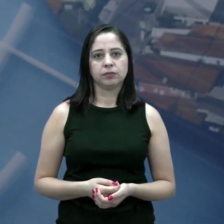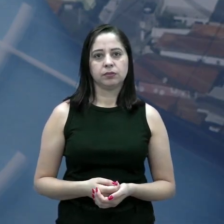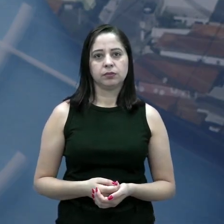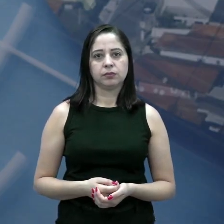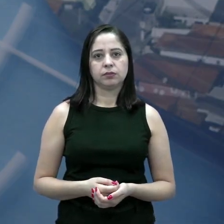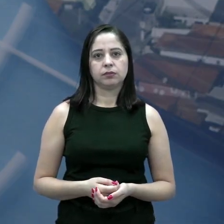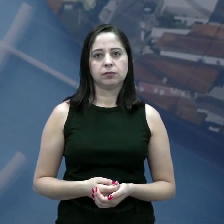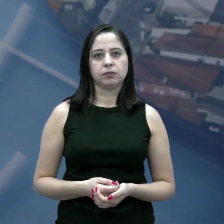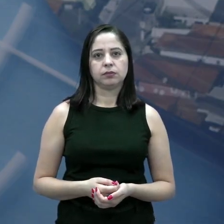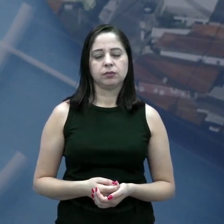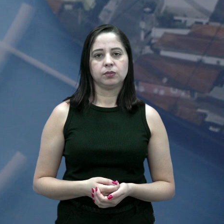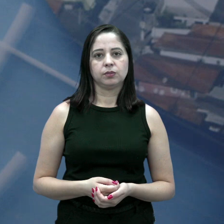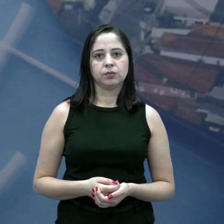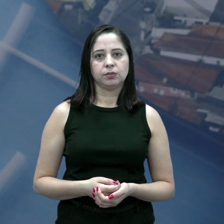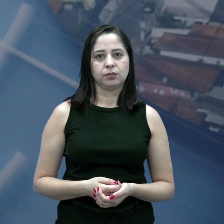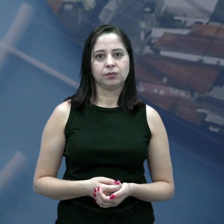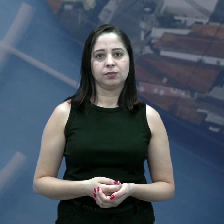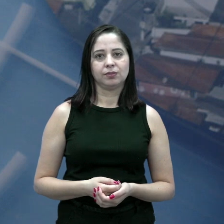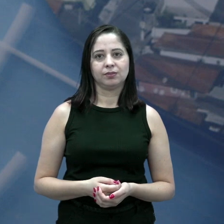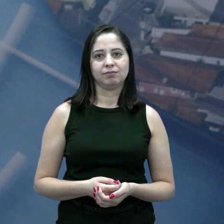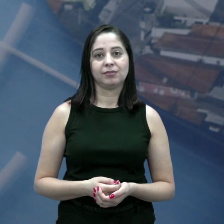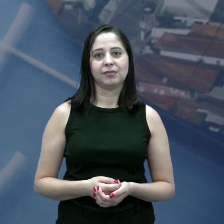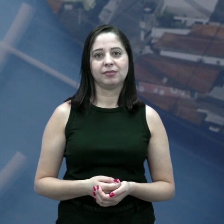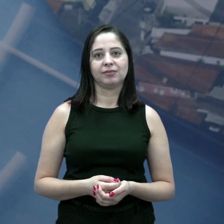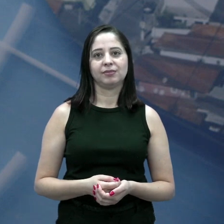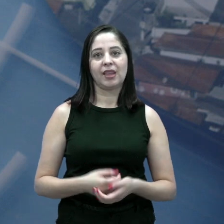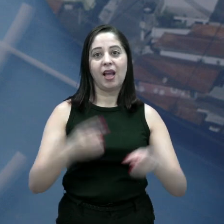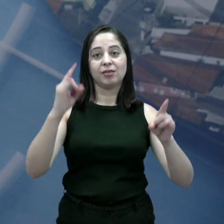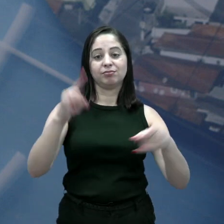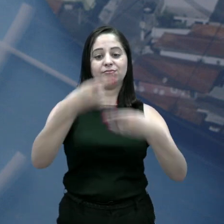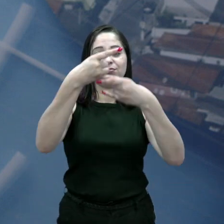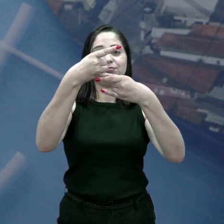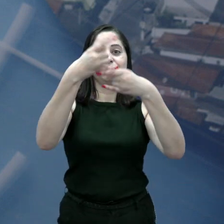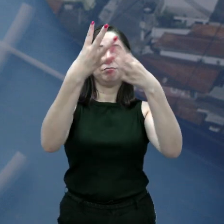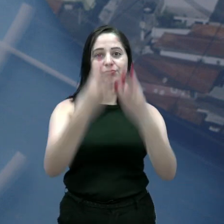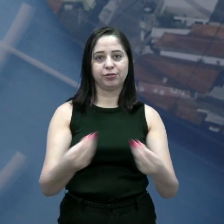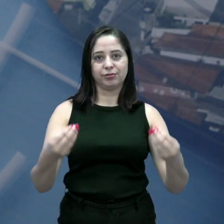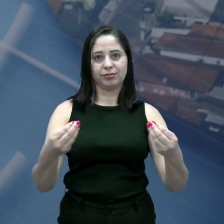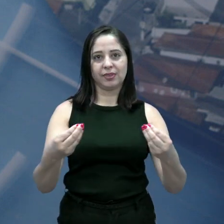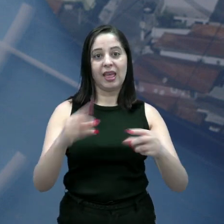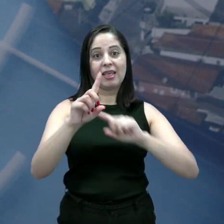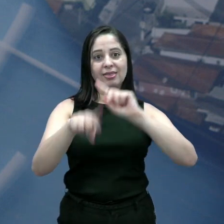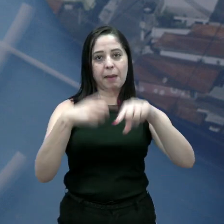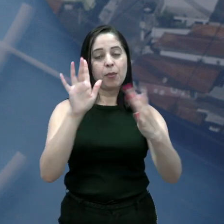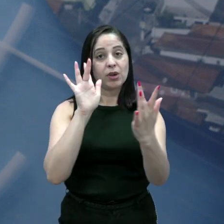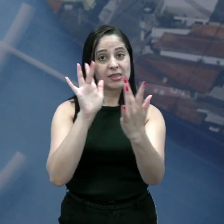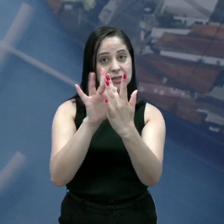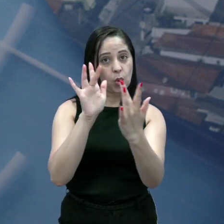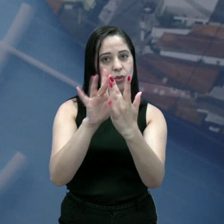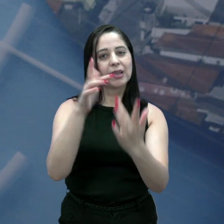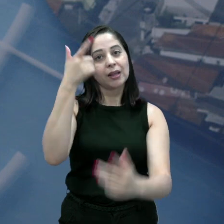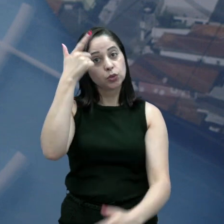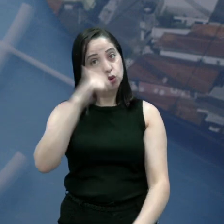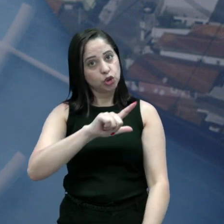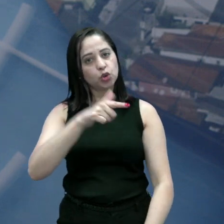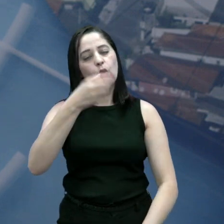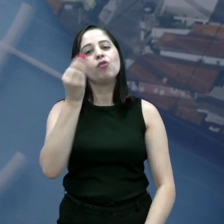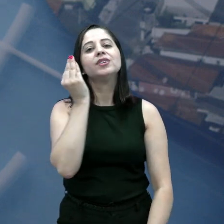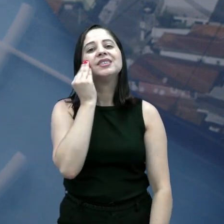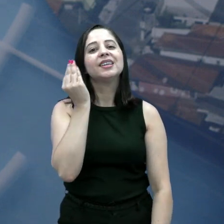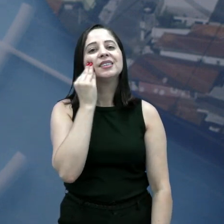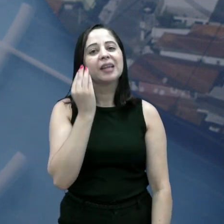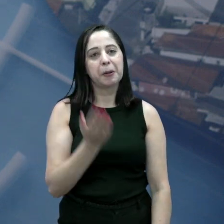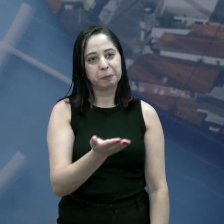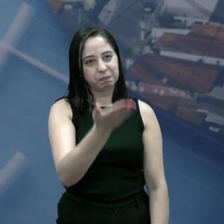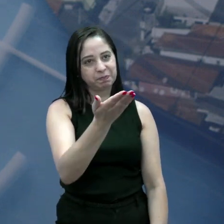É isso. A gente vai tentar novamente o contato com a Isabela. Enquanto isso, vamos continuar